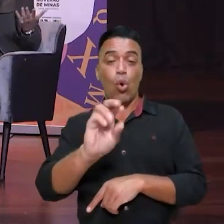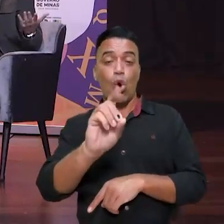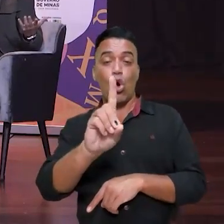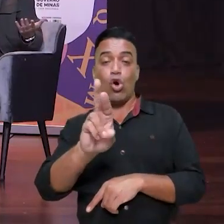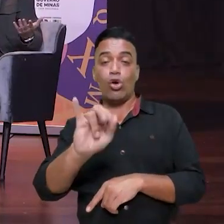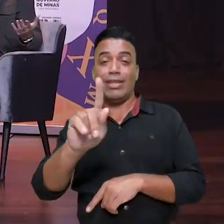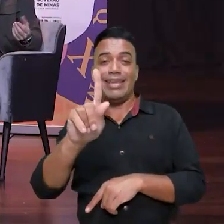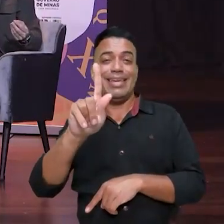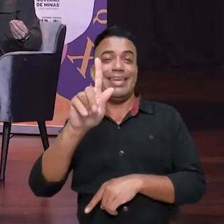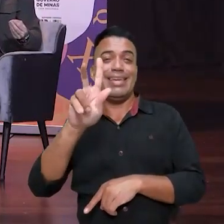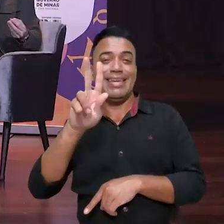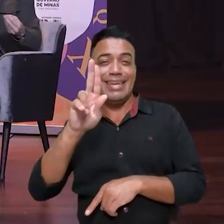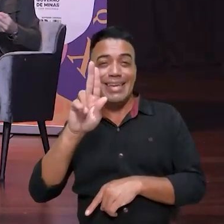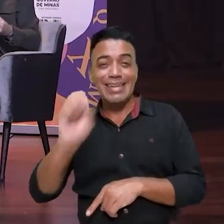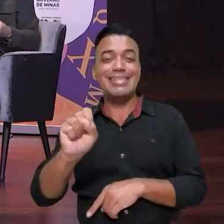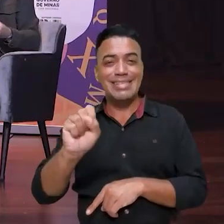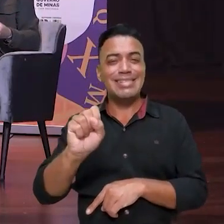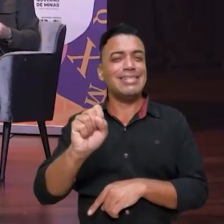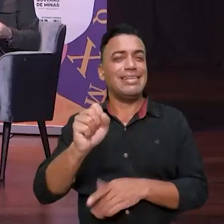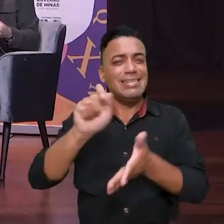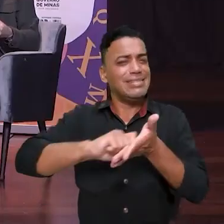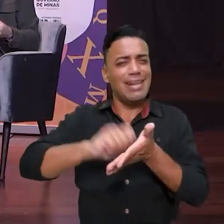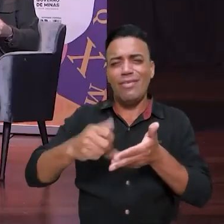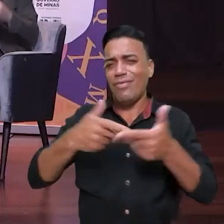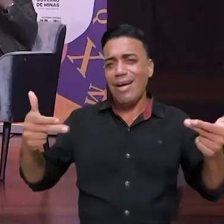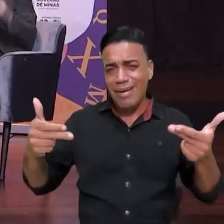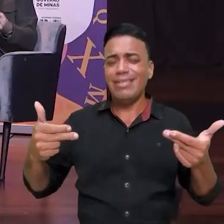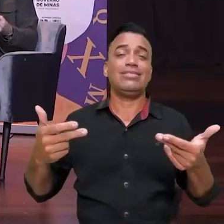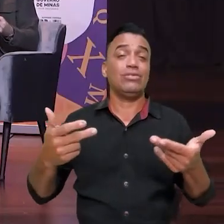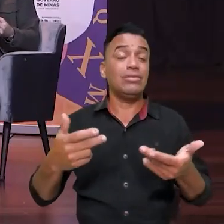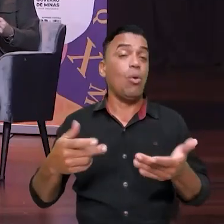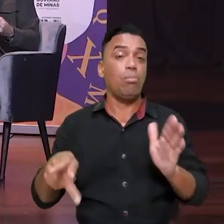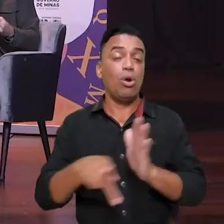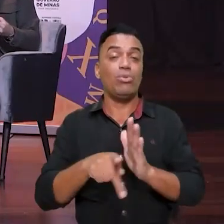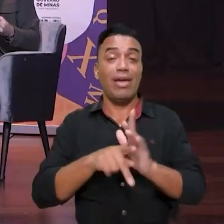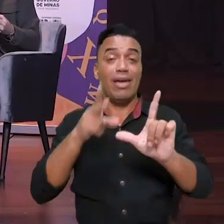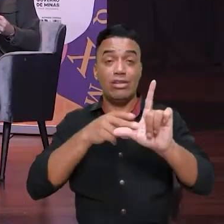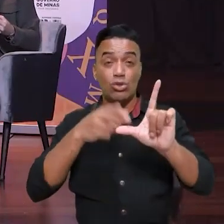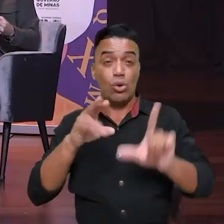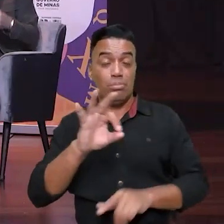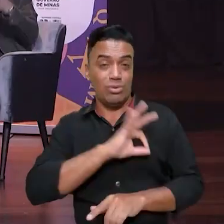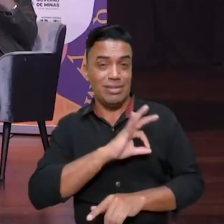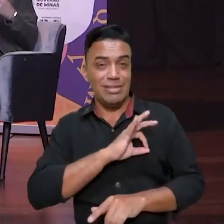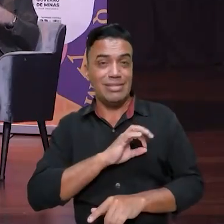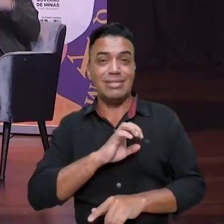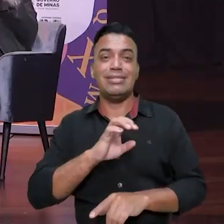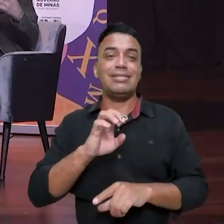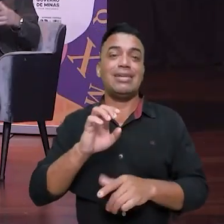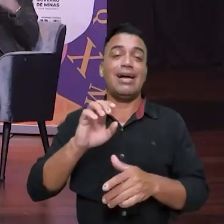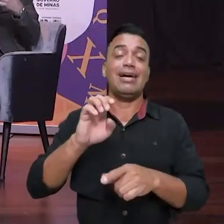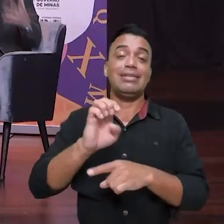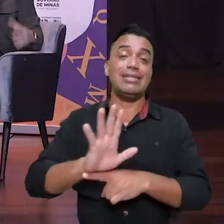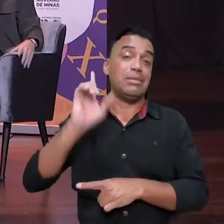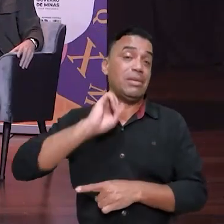Basta citar Amado Ribeiro, né? Então, nesse lugar, tinha um editor de polícia no estado de Minas chamado Rezende, um